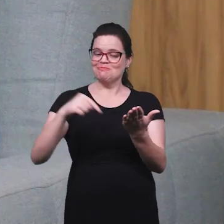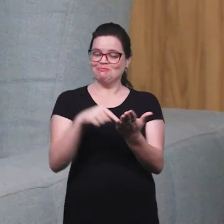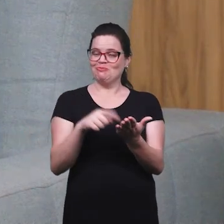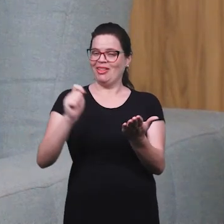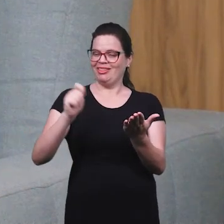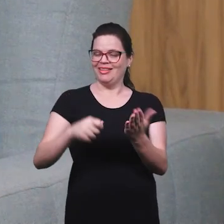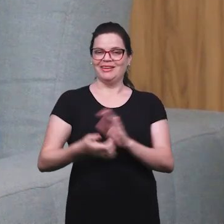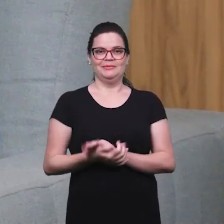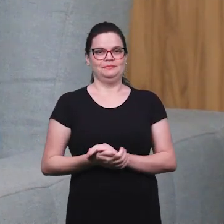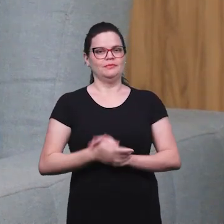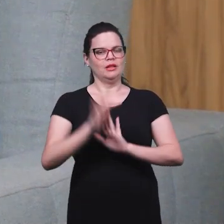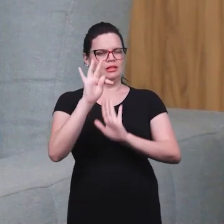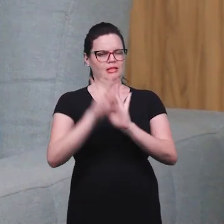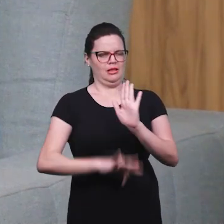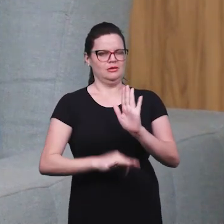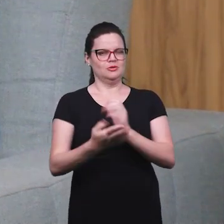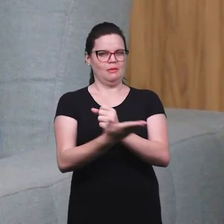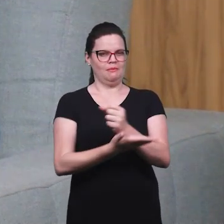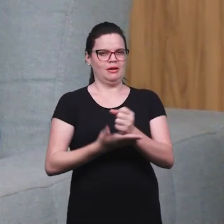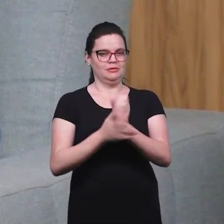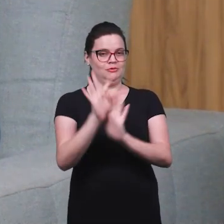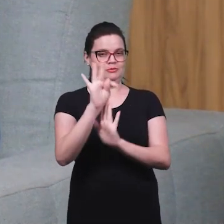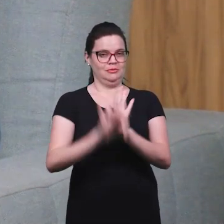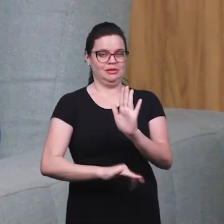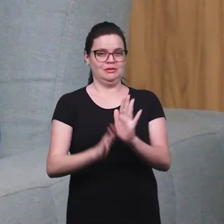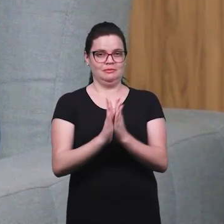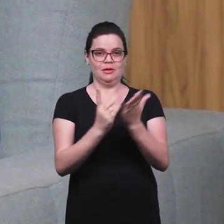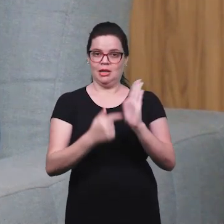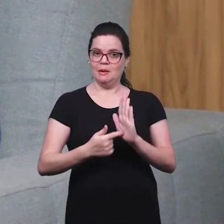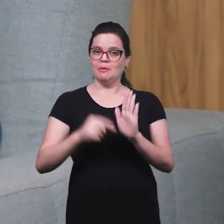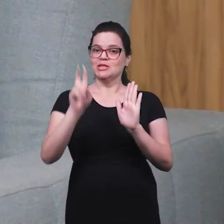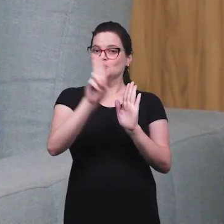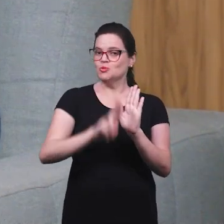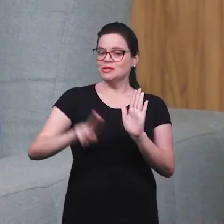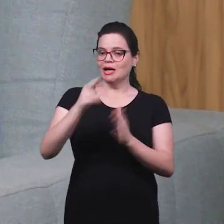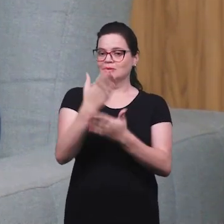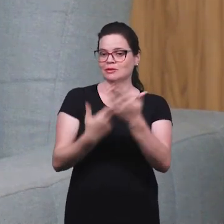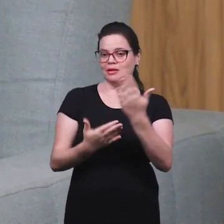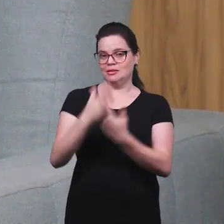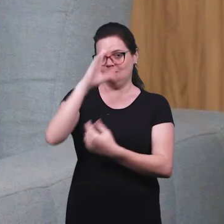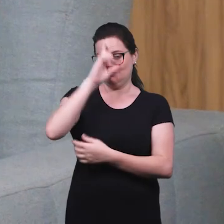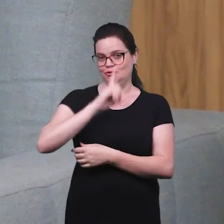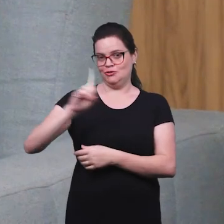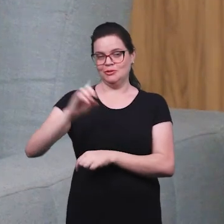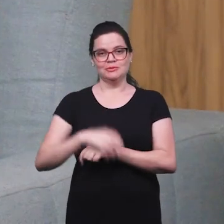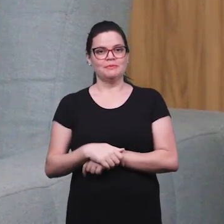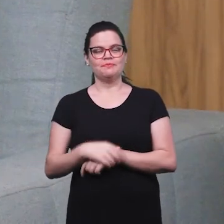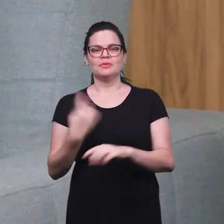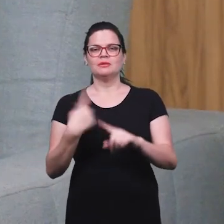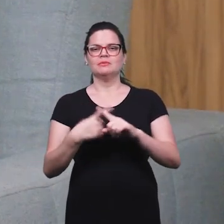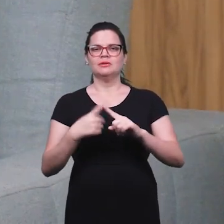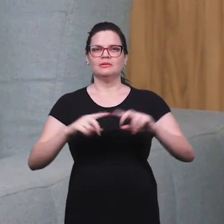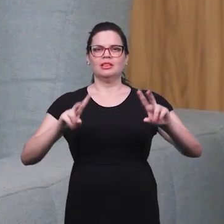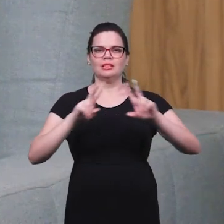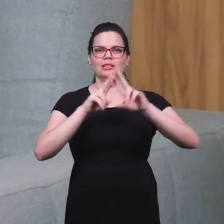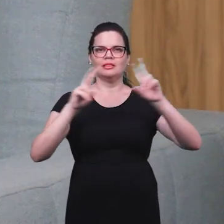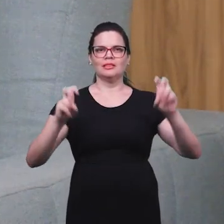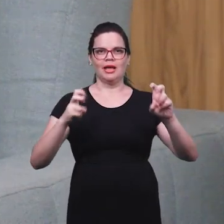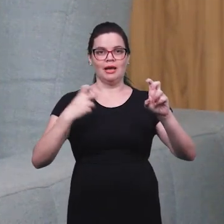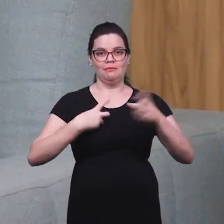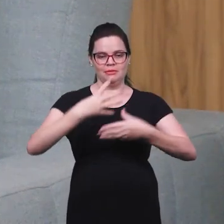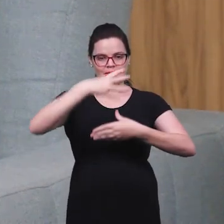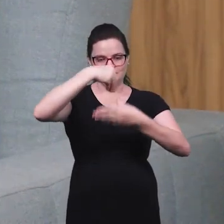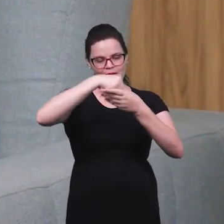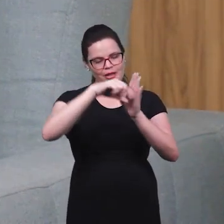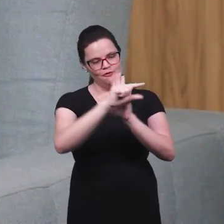usar aqui um texto bíblico que fala de instrumentalidade, onde o tema que nós encontramos aqui